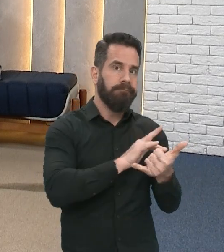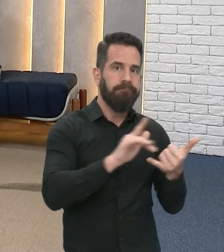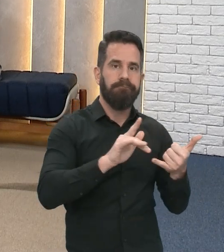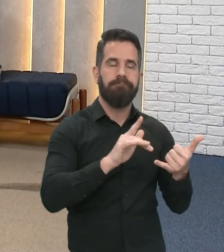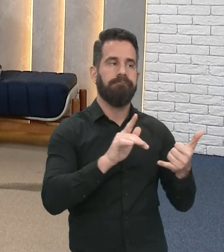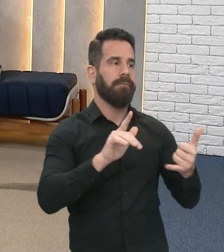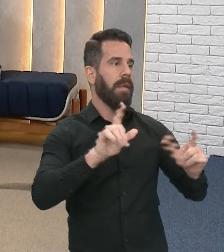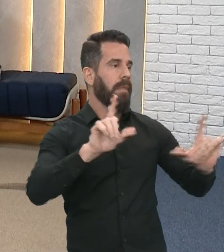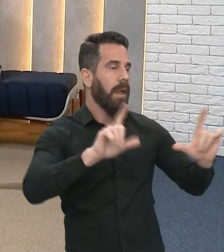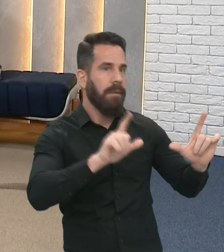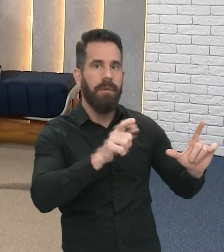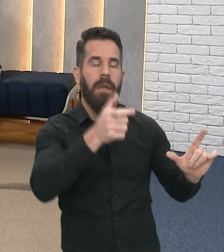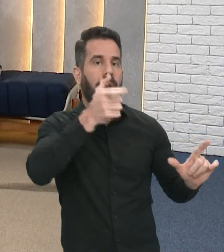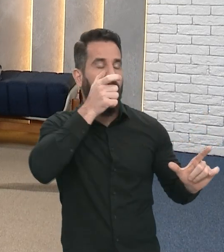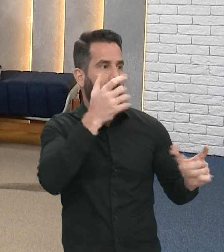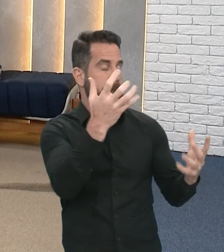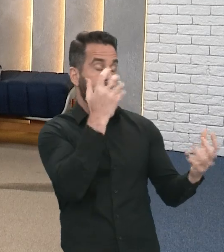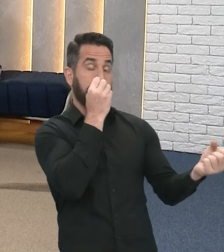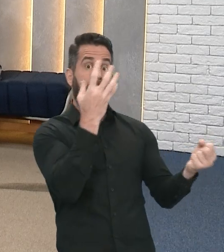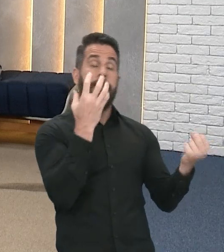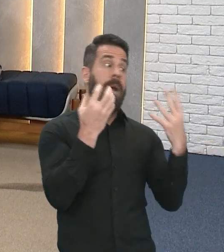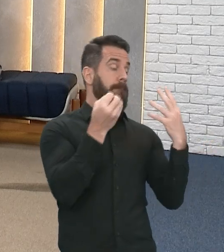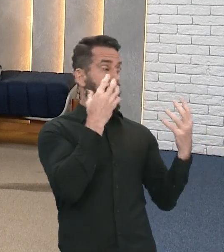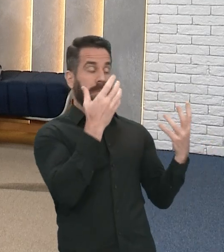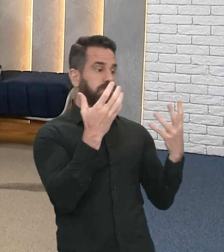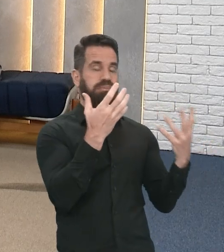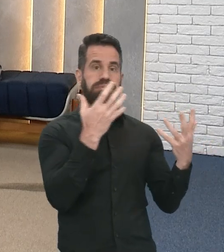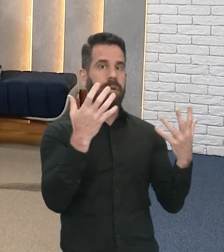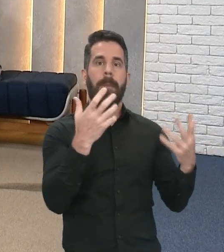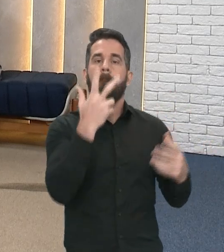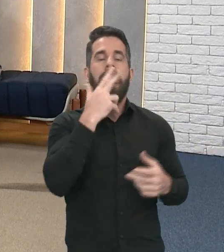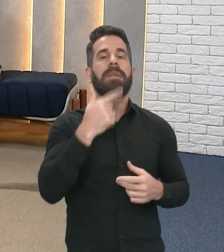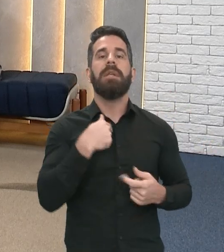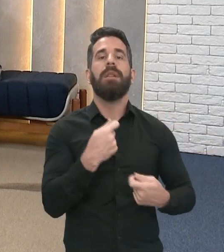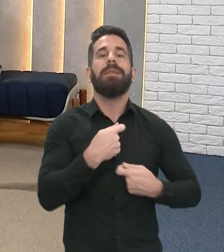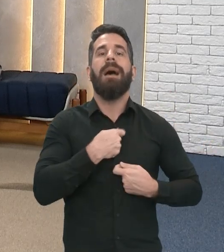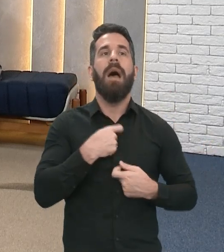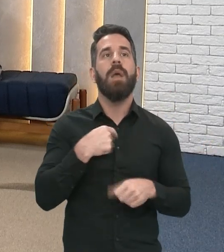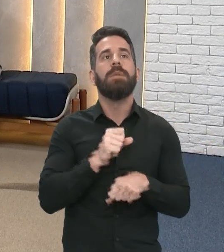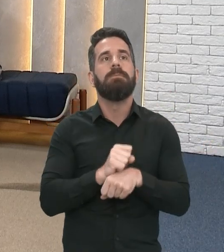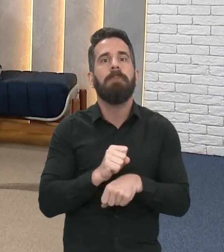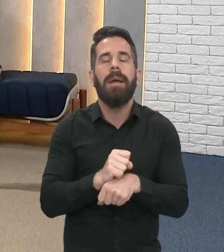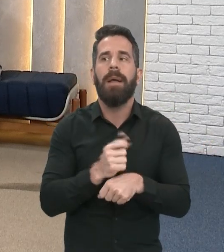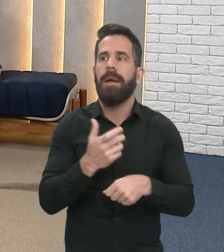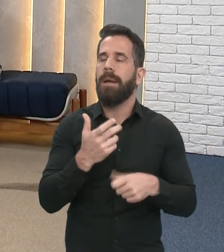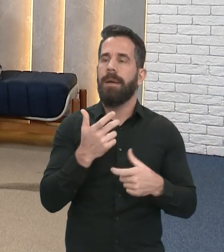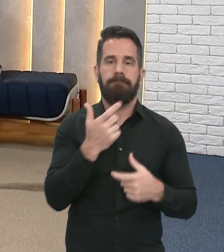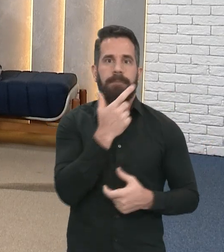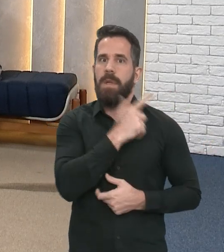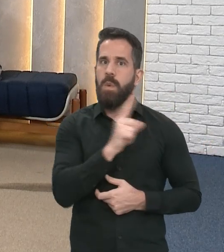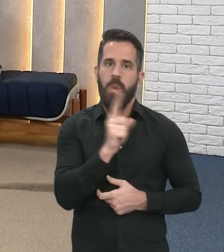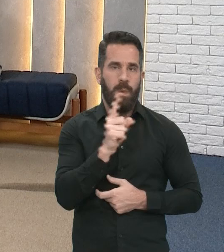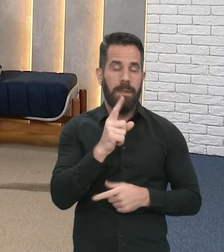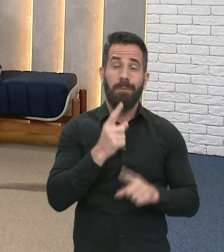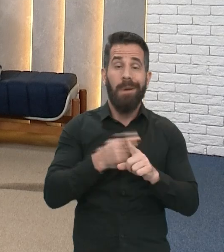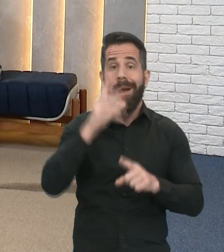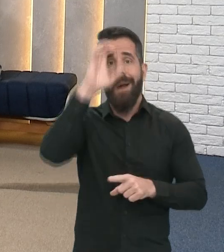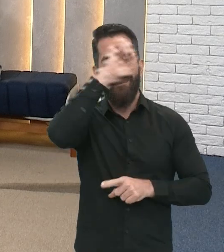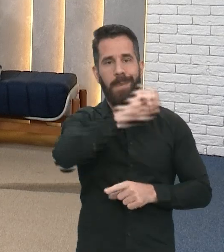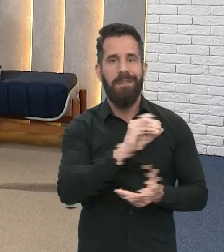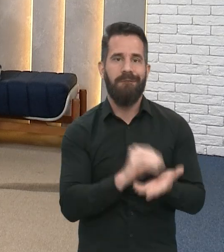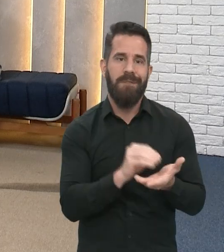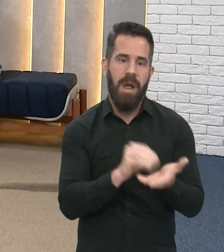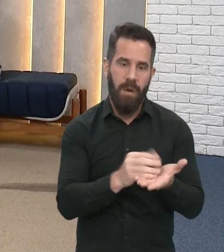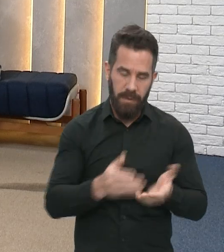esperar. E para além disso, tem muitas outras questões, né? Até mesmo da criança se sentir, hoje em dia, pela quantidade